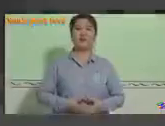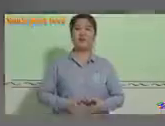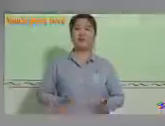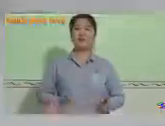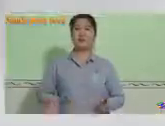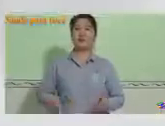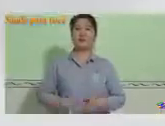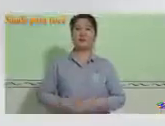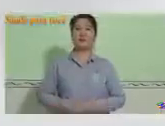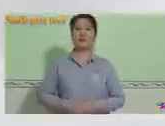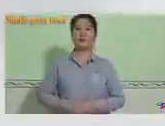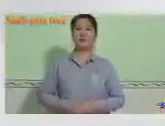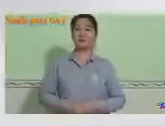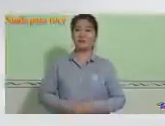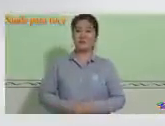patchouli.